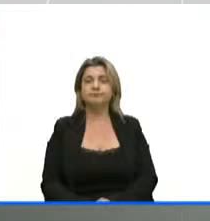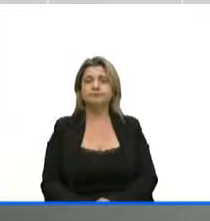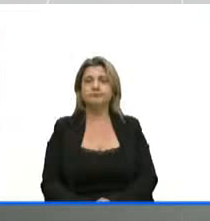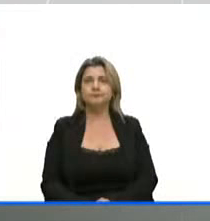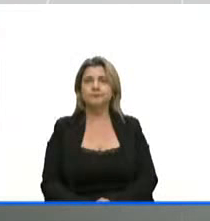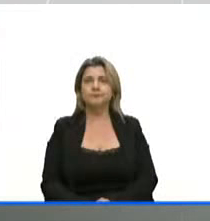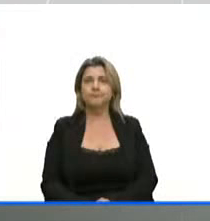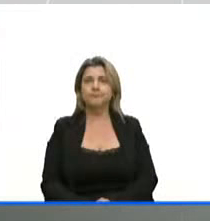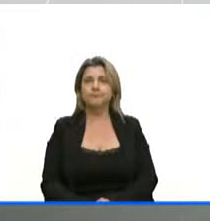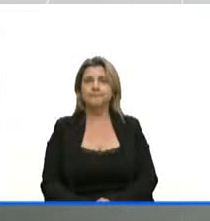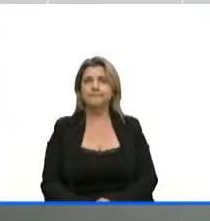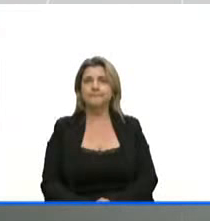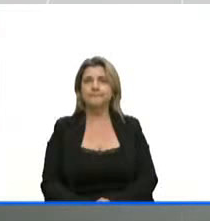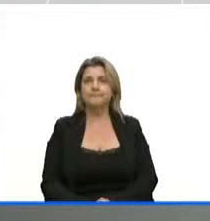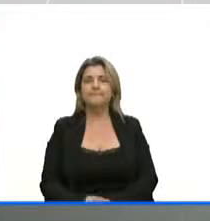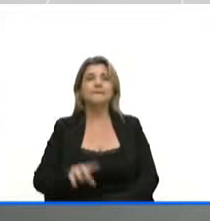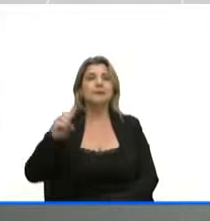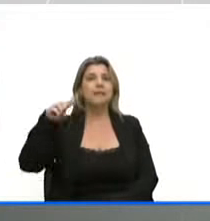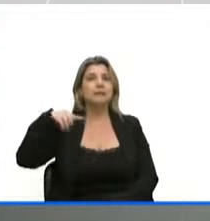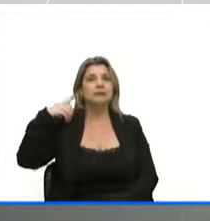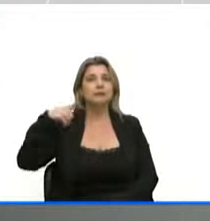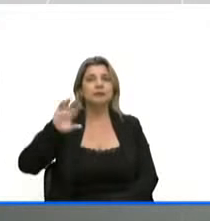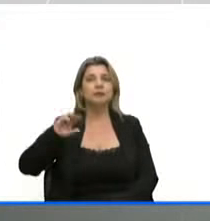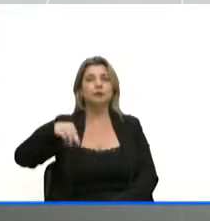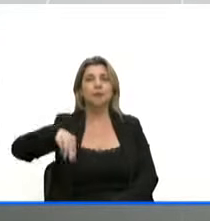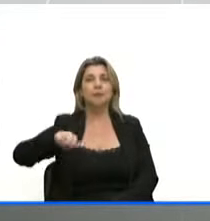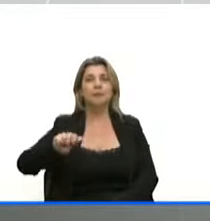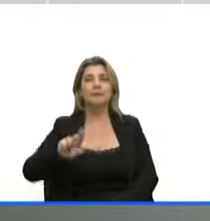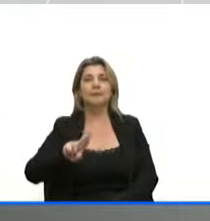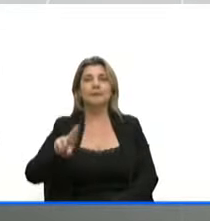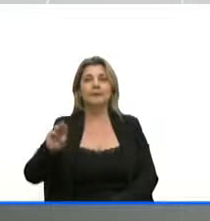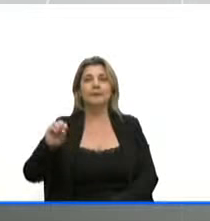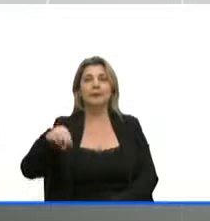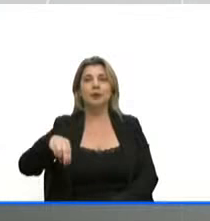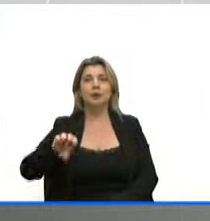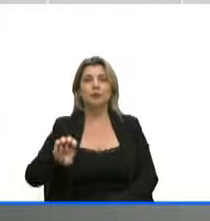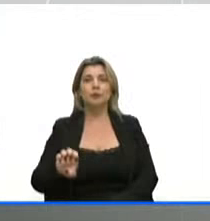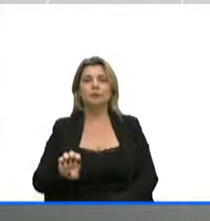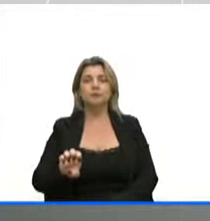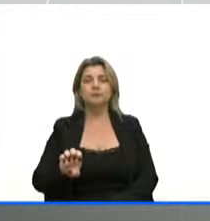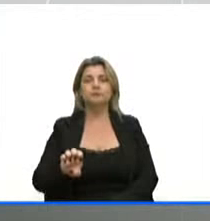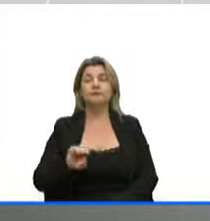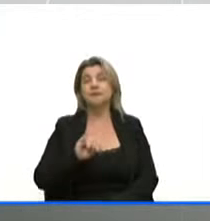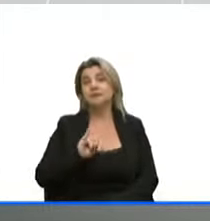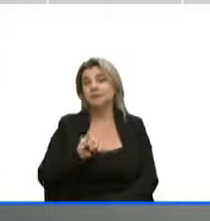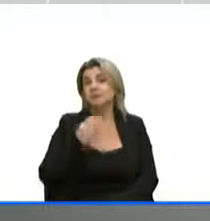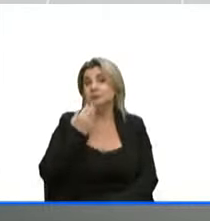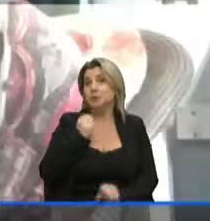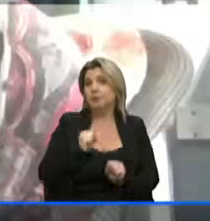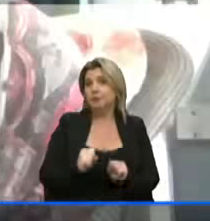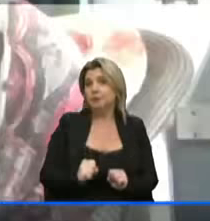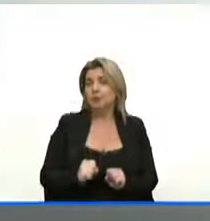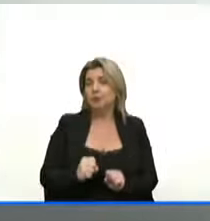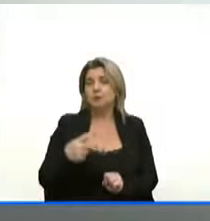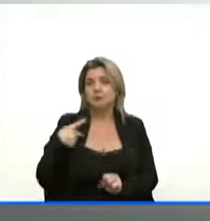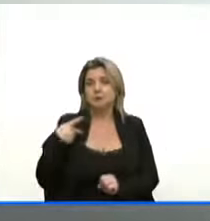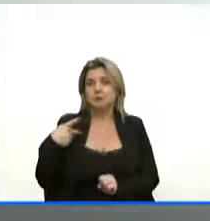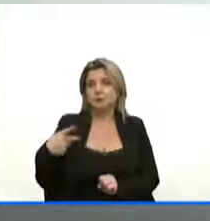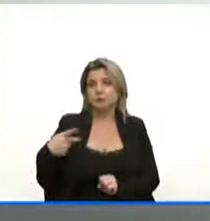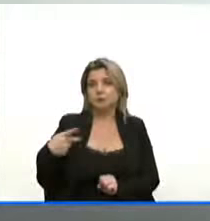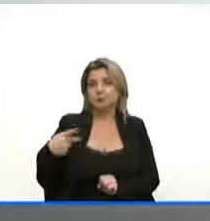São duas questões. Deputado Fernando Marrone. Sim. Se me permite, presidenta, eu penso